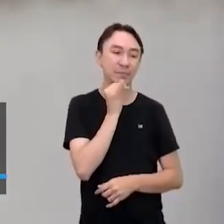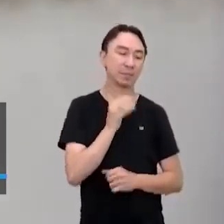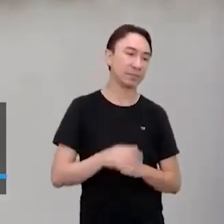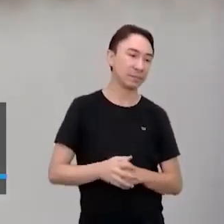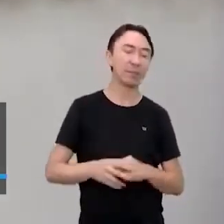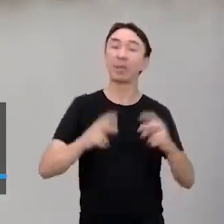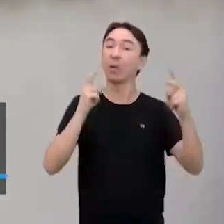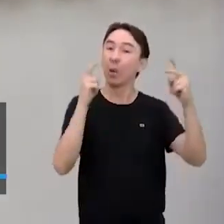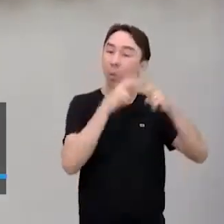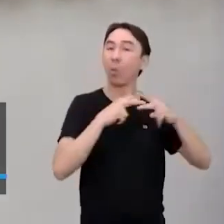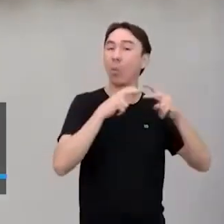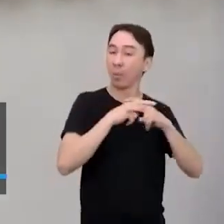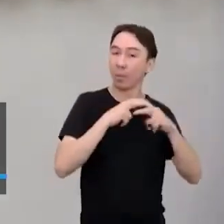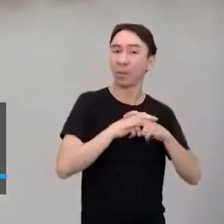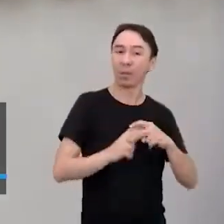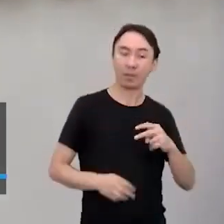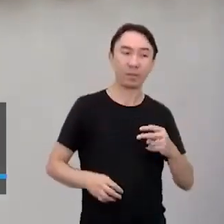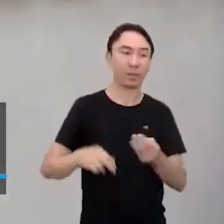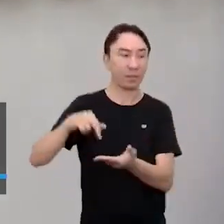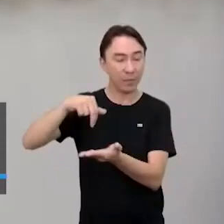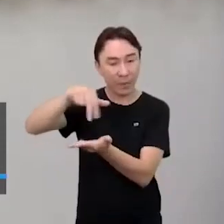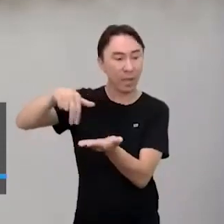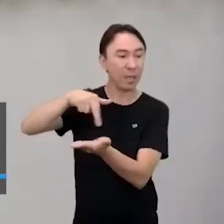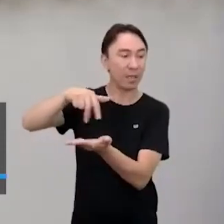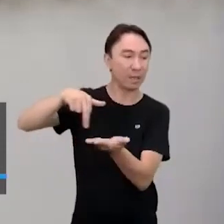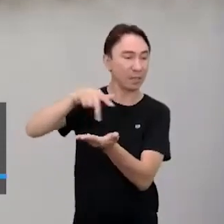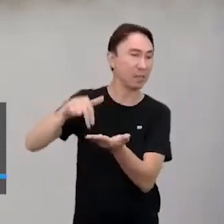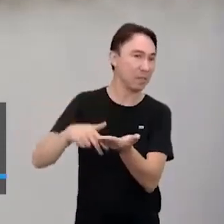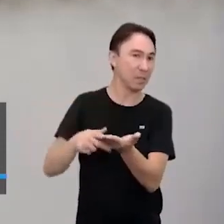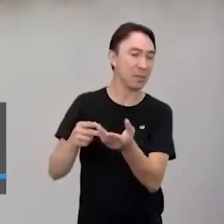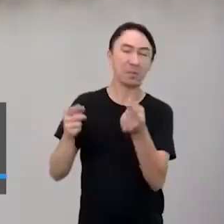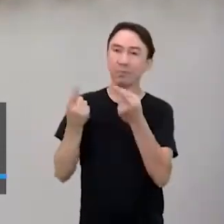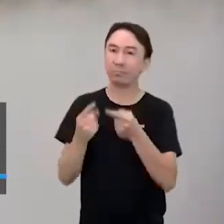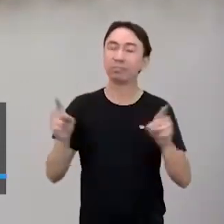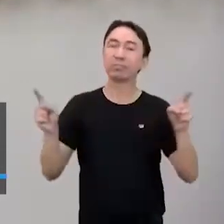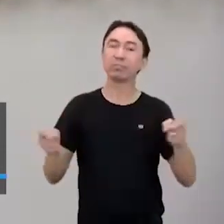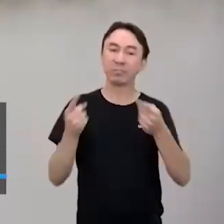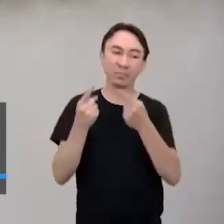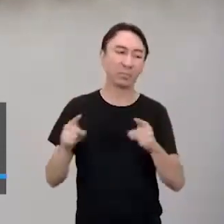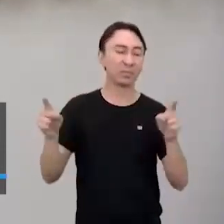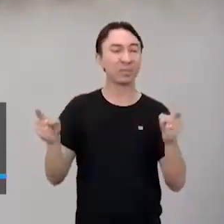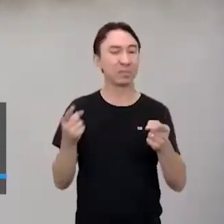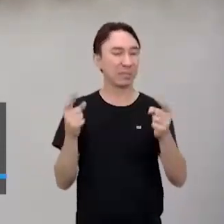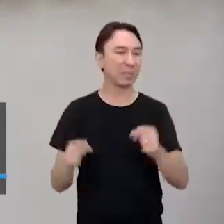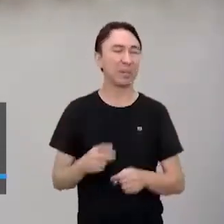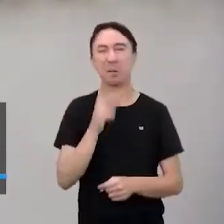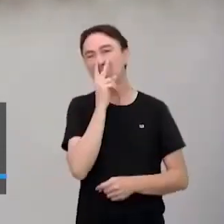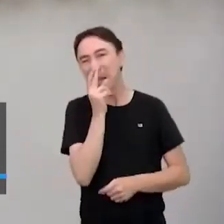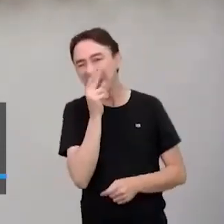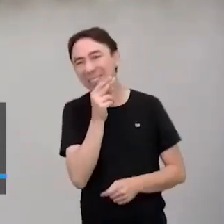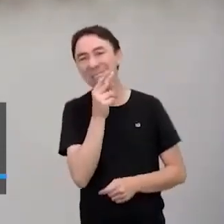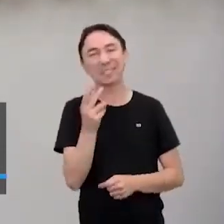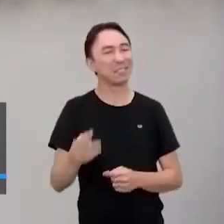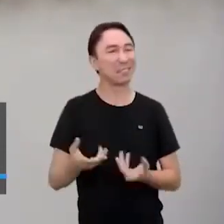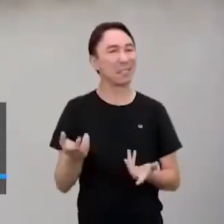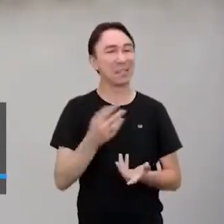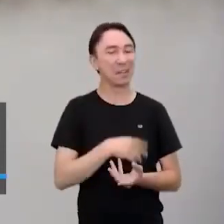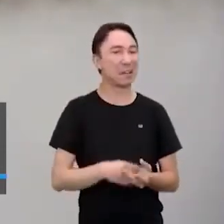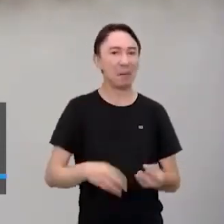danças, as músicas, elas tinham esse caráter meio, digamos, mágico, né? As pinturas rupestres tinham um pouco disso, dessa questão